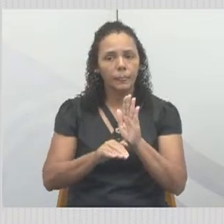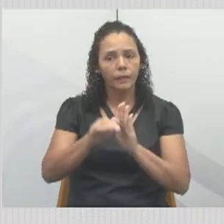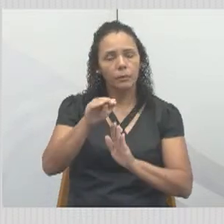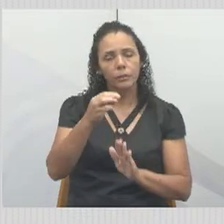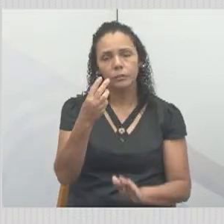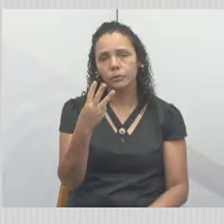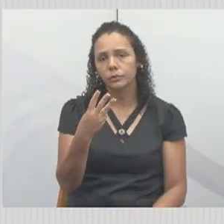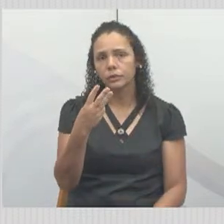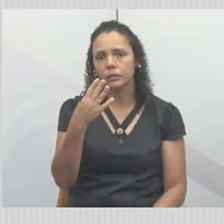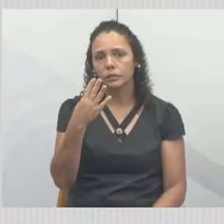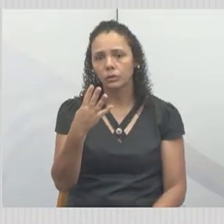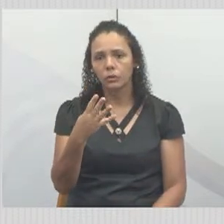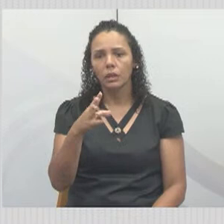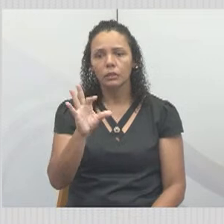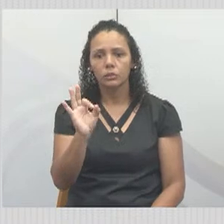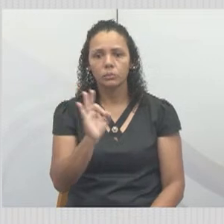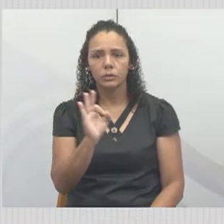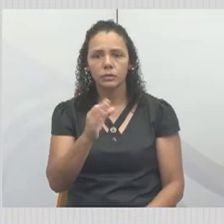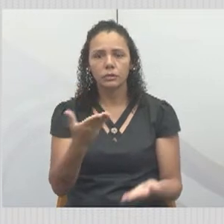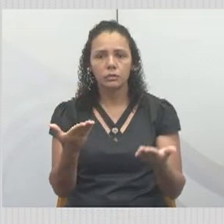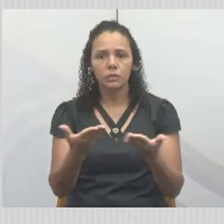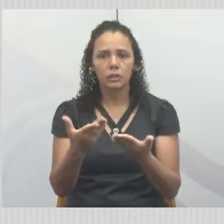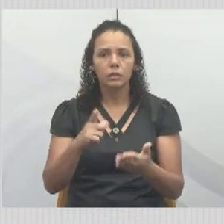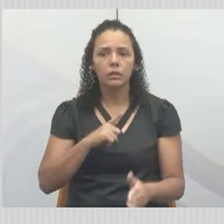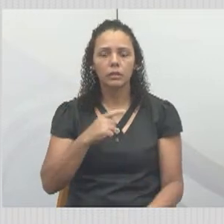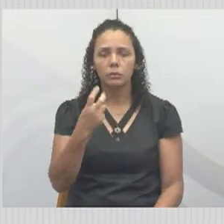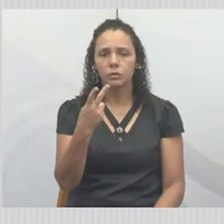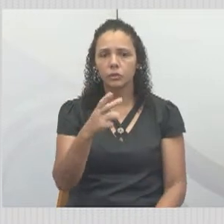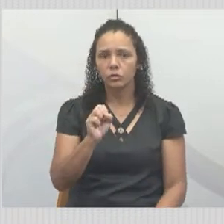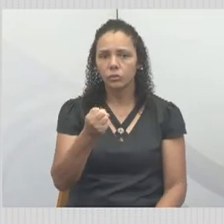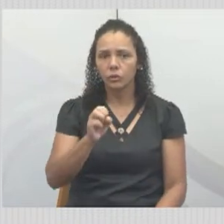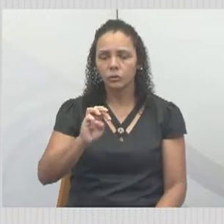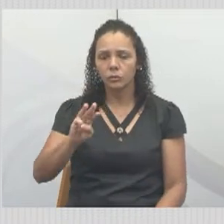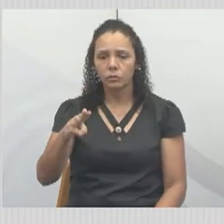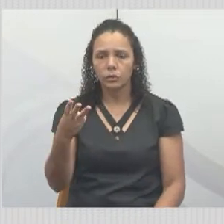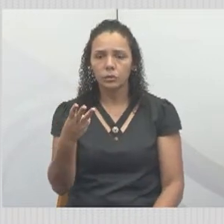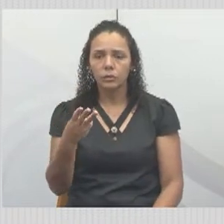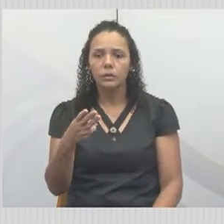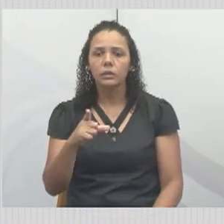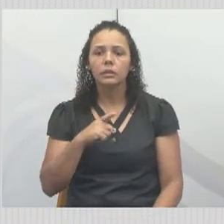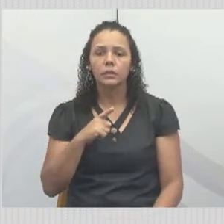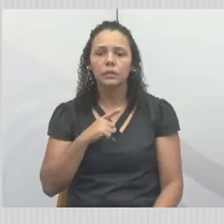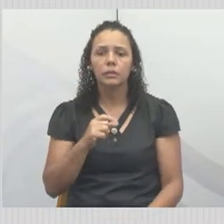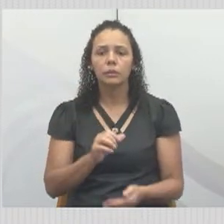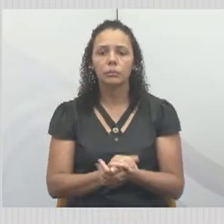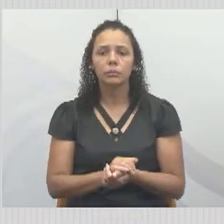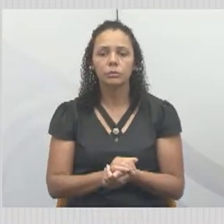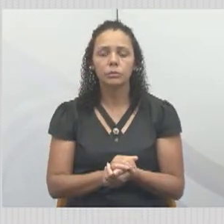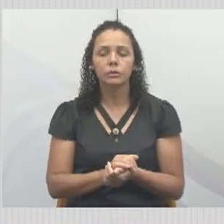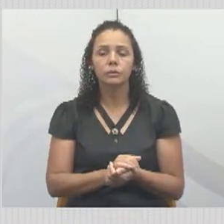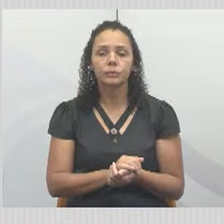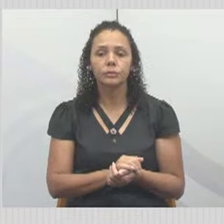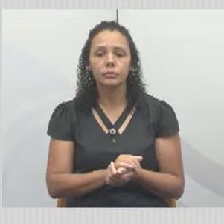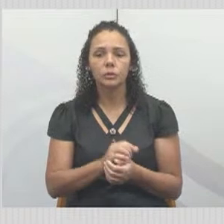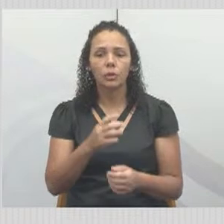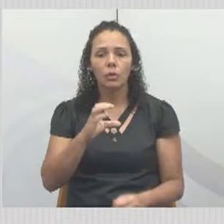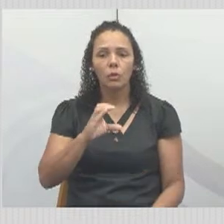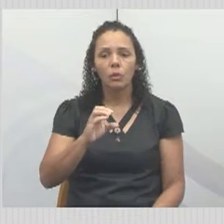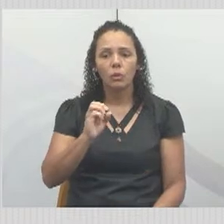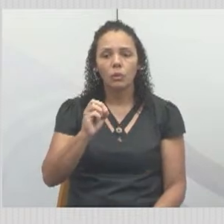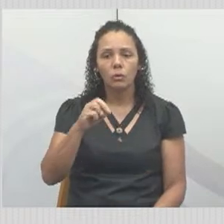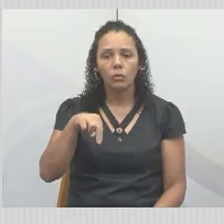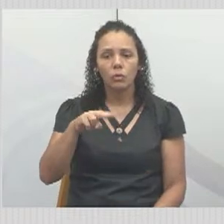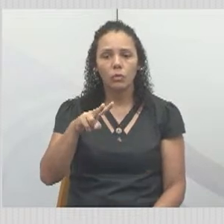2022 sai de 21 milhões, chegamos a 28 milhões. E aqui a gente tem o convênio da atividade delegada, o projeto do